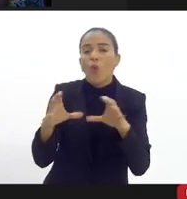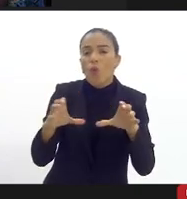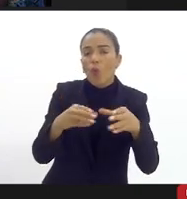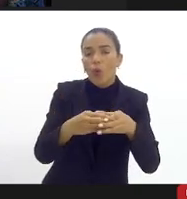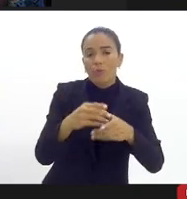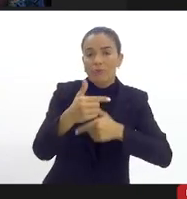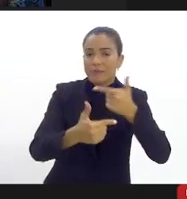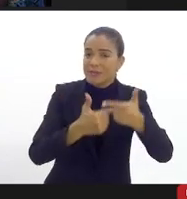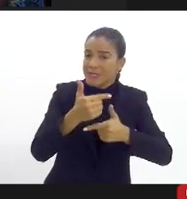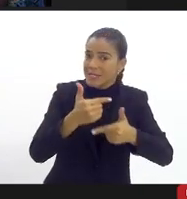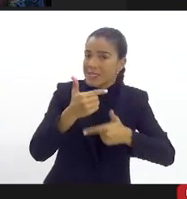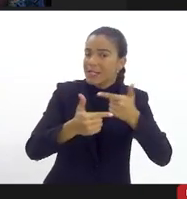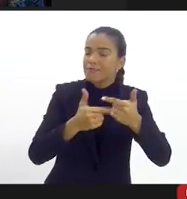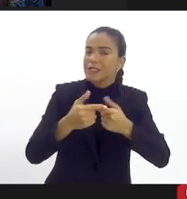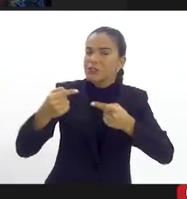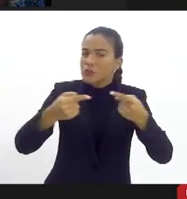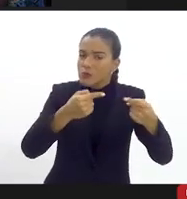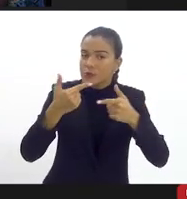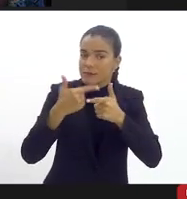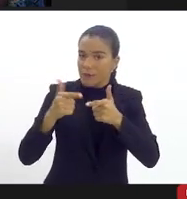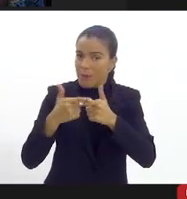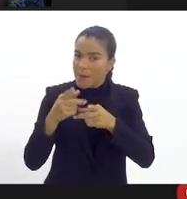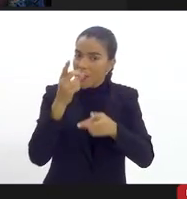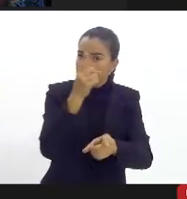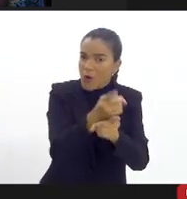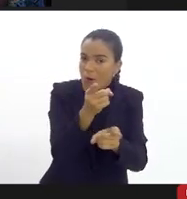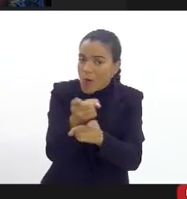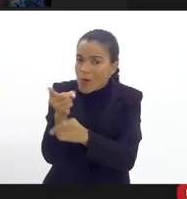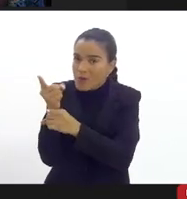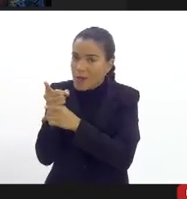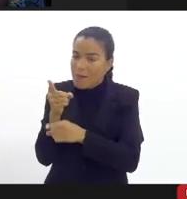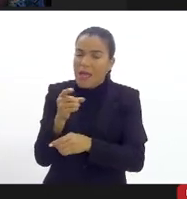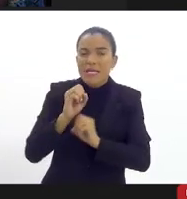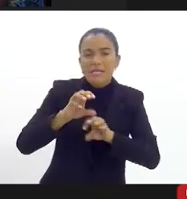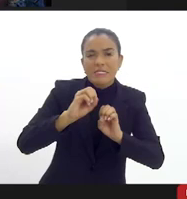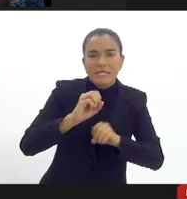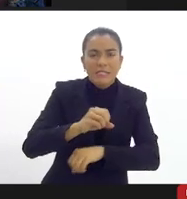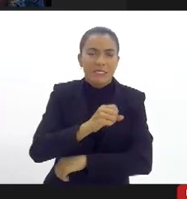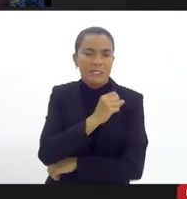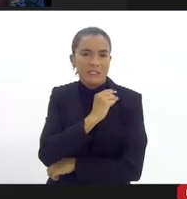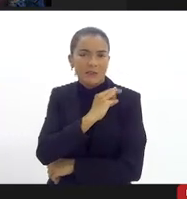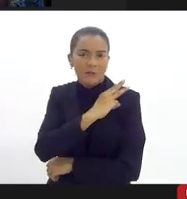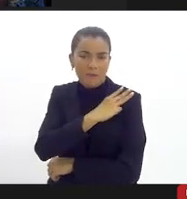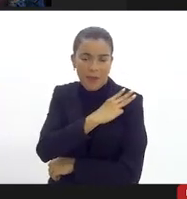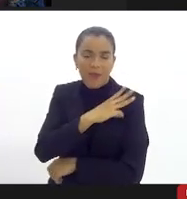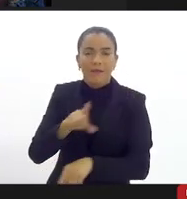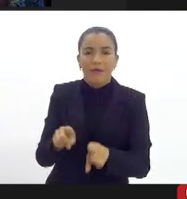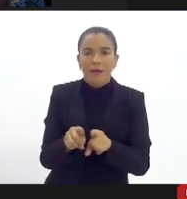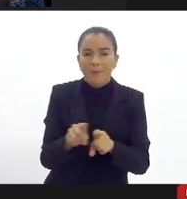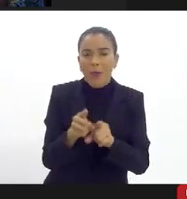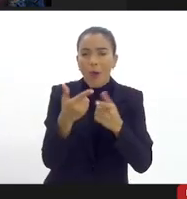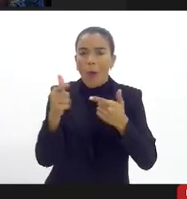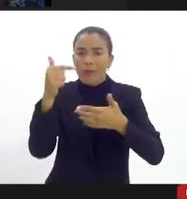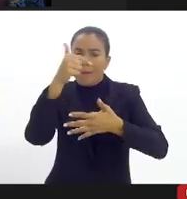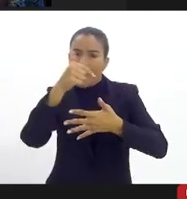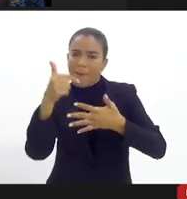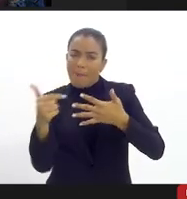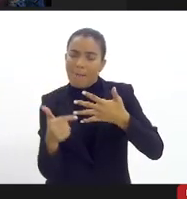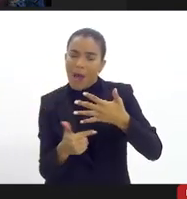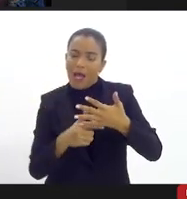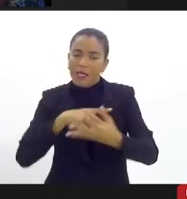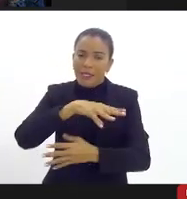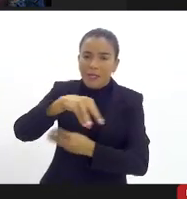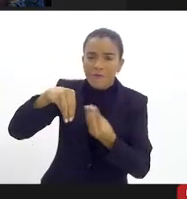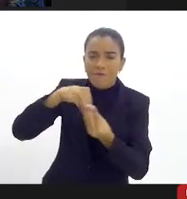trabalho para discutir problemas que nós verificamos da educação que a questão do ensino médio e outras questões que envolvem educação brasileira